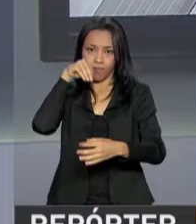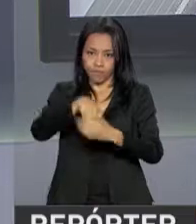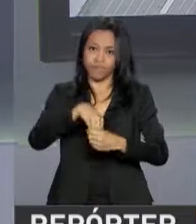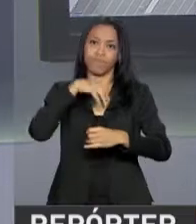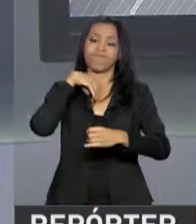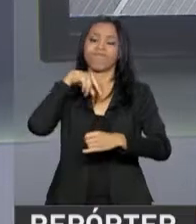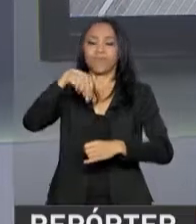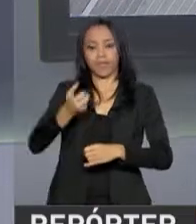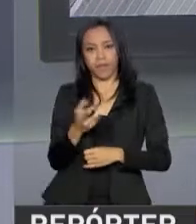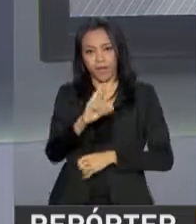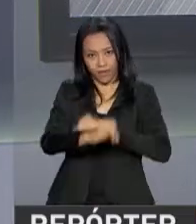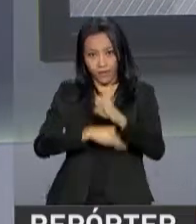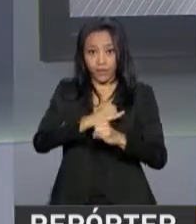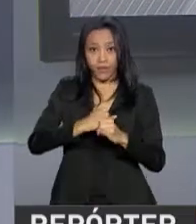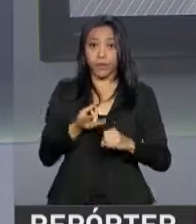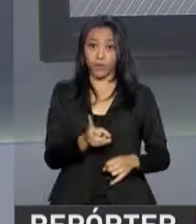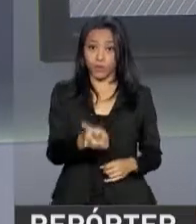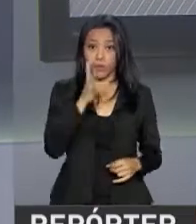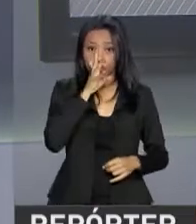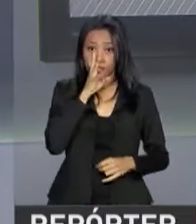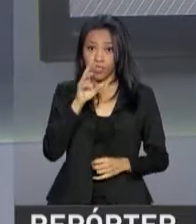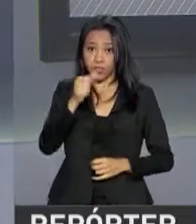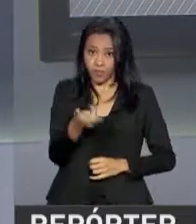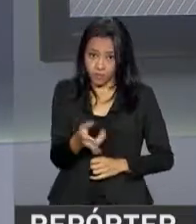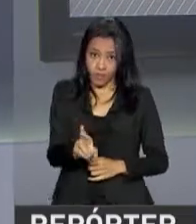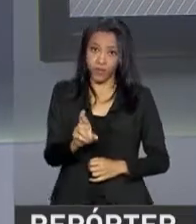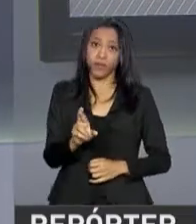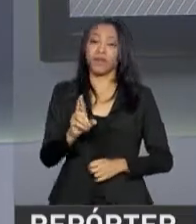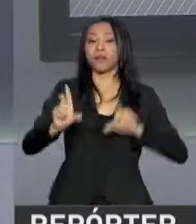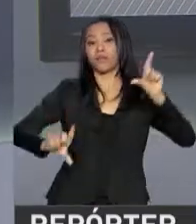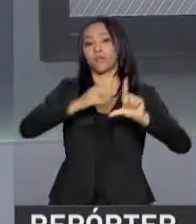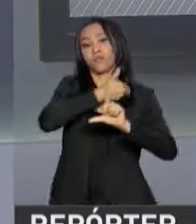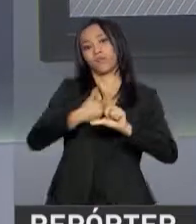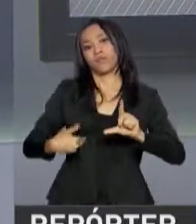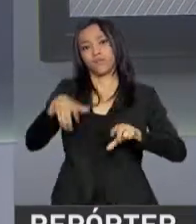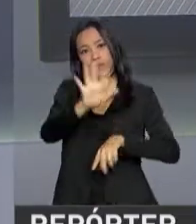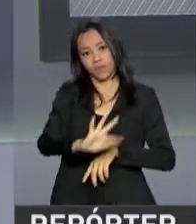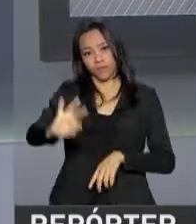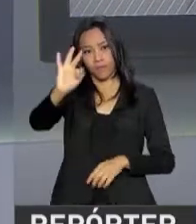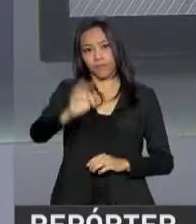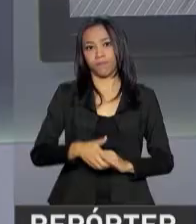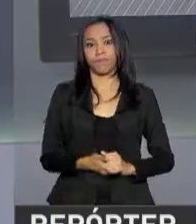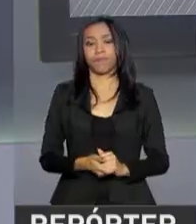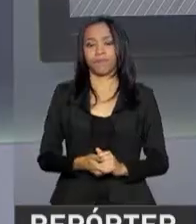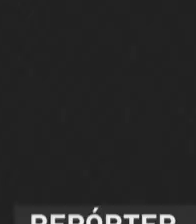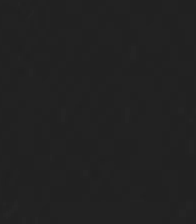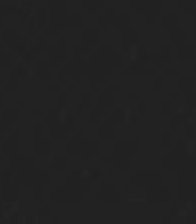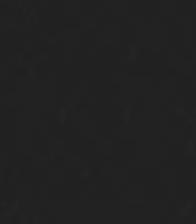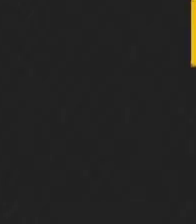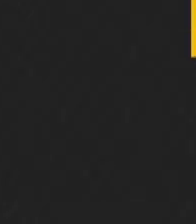na página da nbr na internet continue com a gente na nbr a tv do governo federal